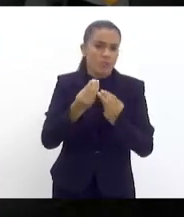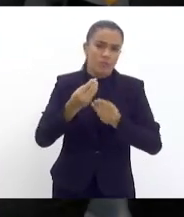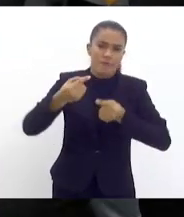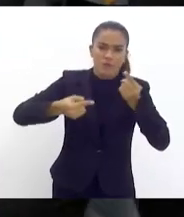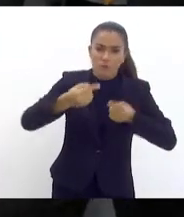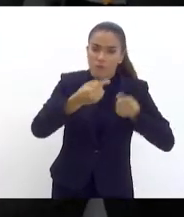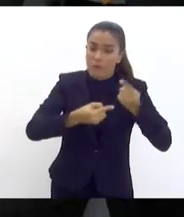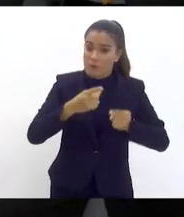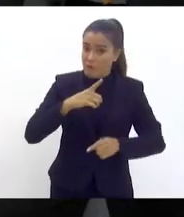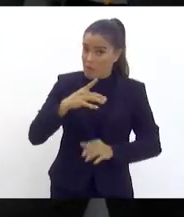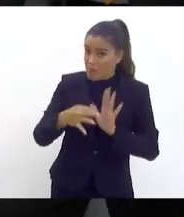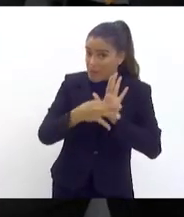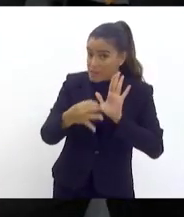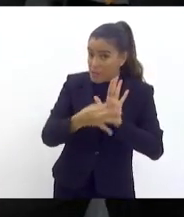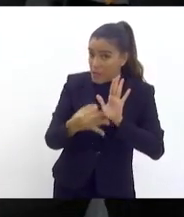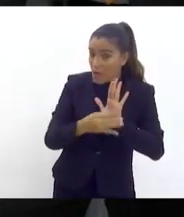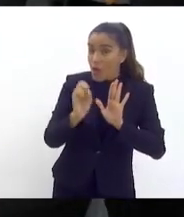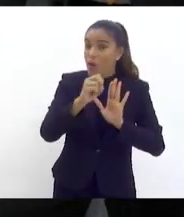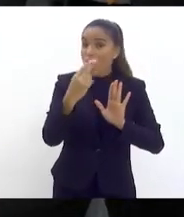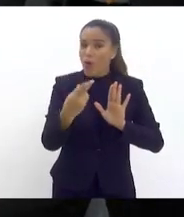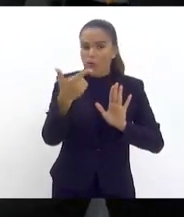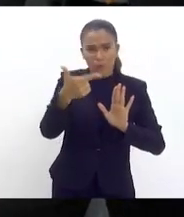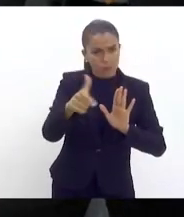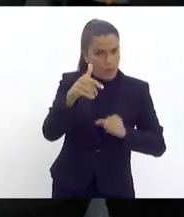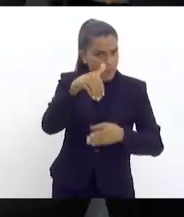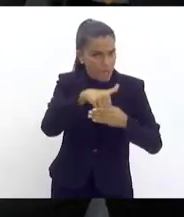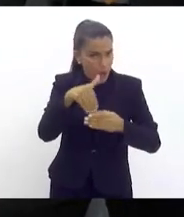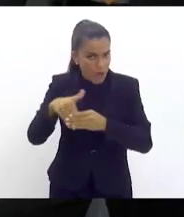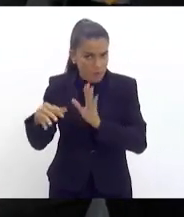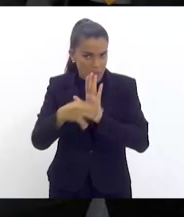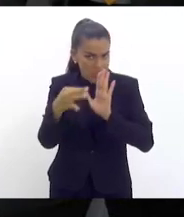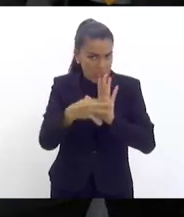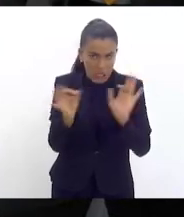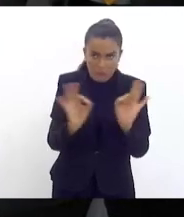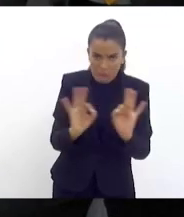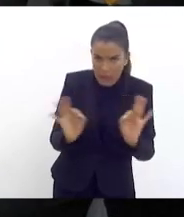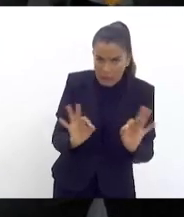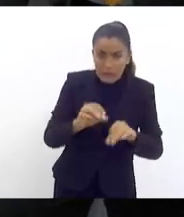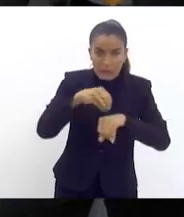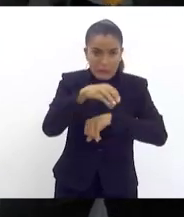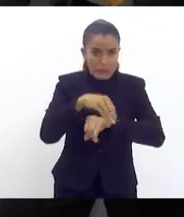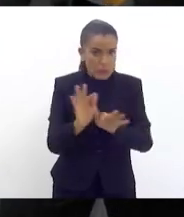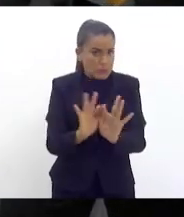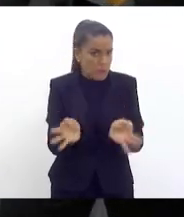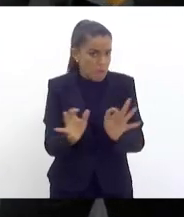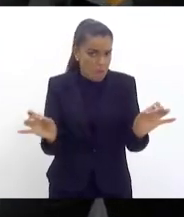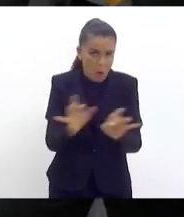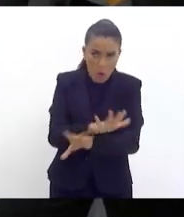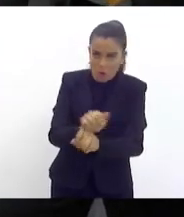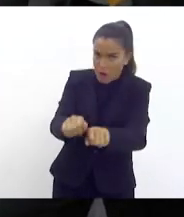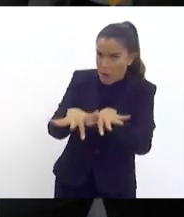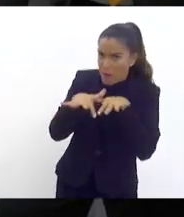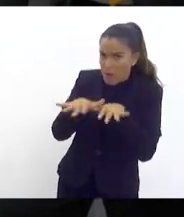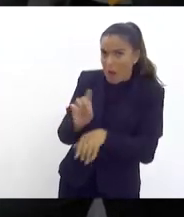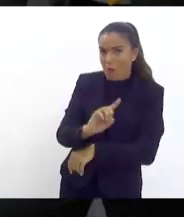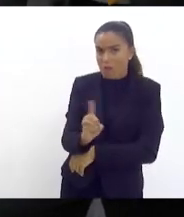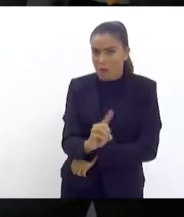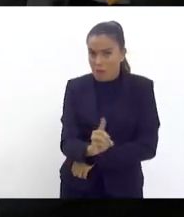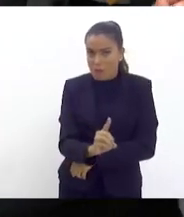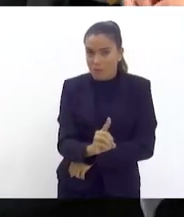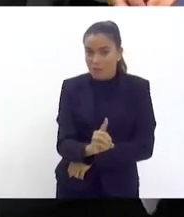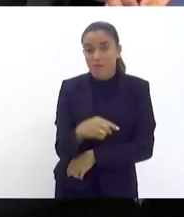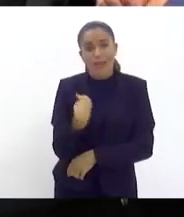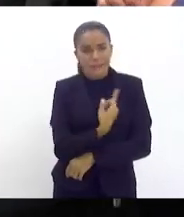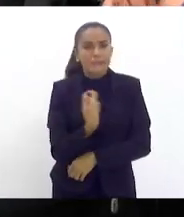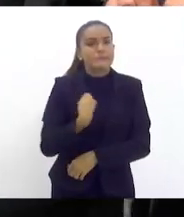do parecer, ou se não tem a votação do parecer e uma indicação simples já está resolvida e vem a plenário ou não, porque a gente precisa